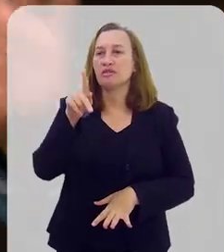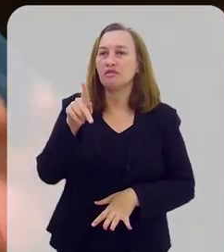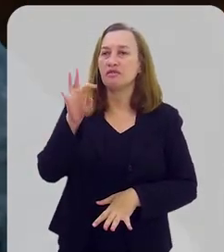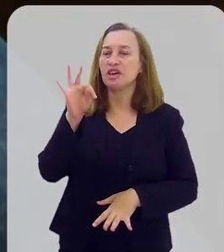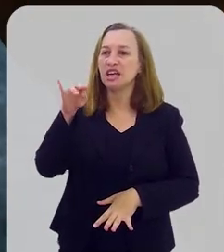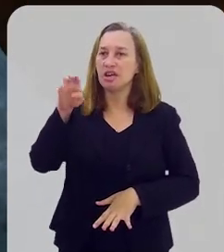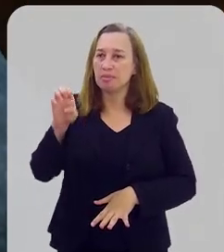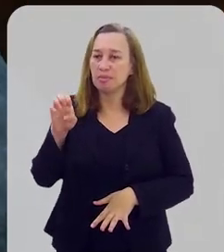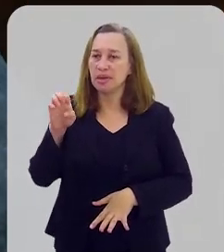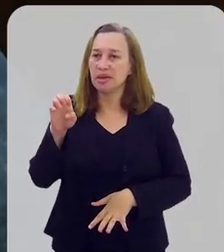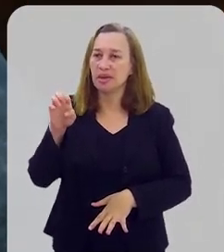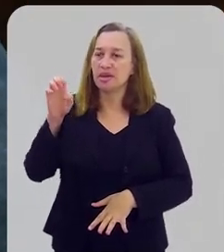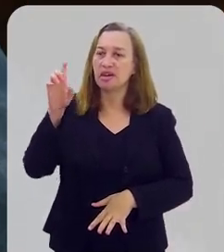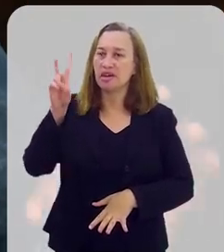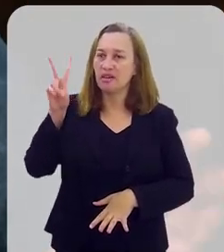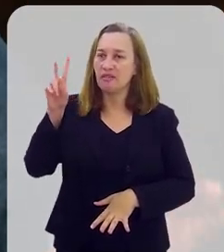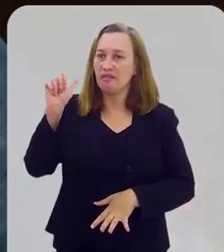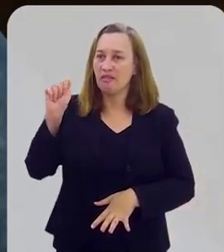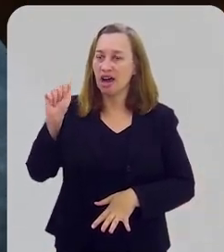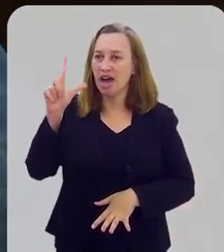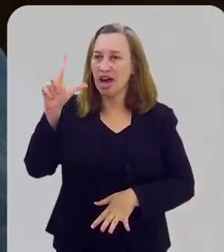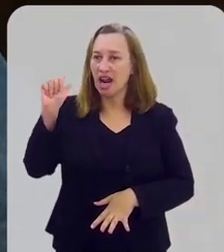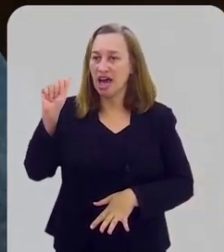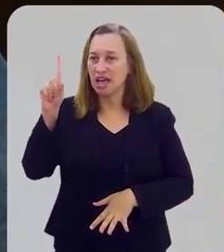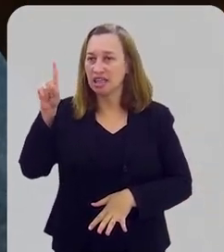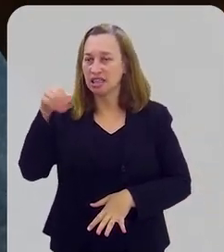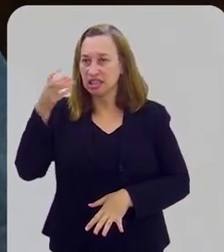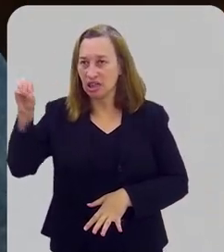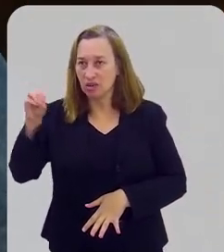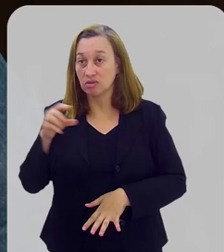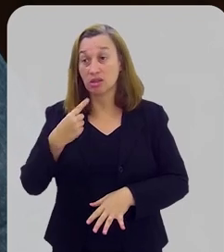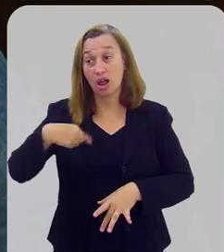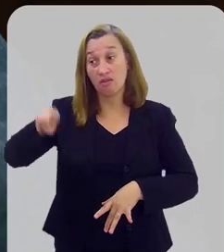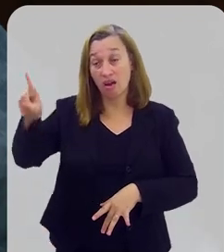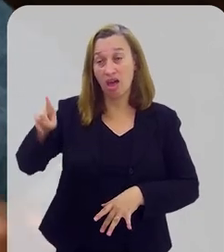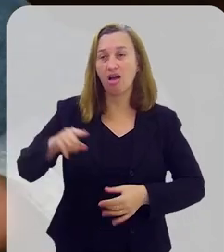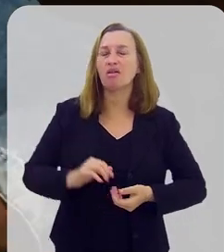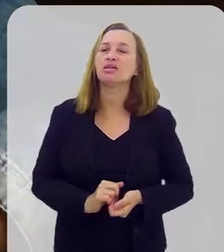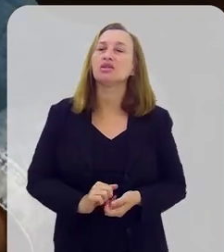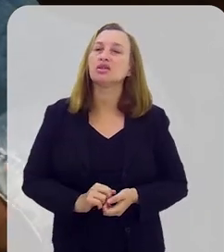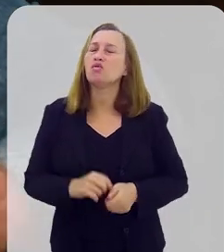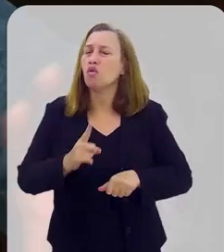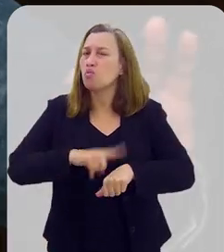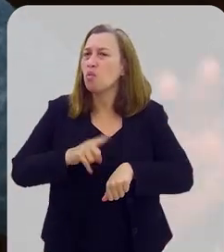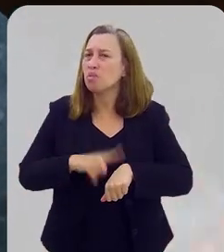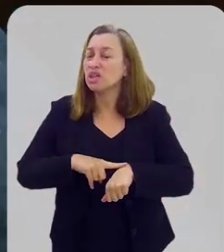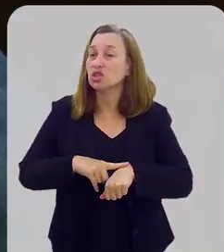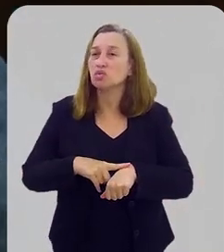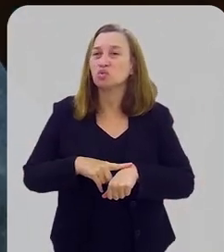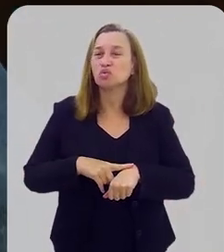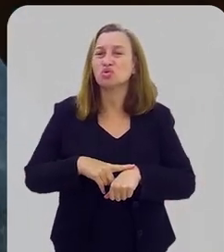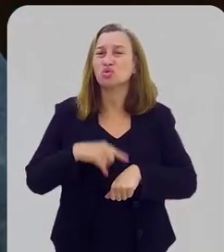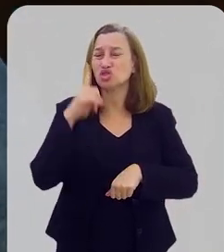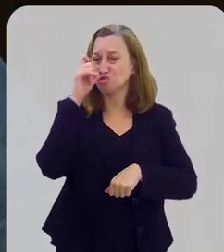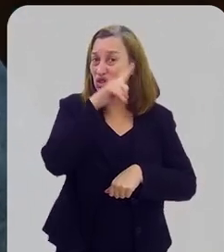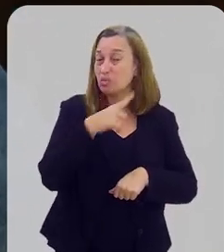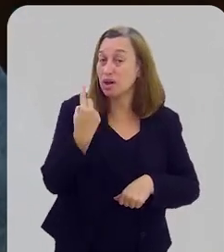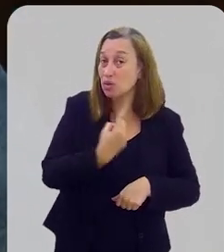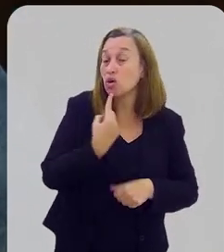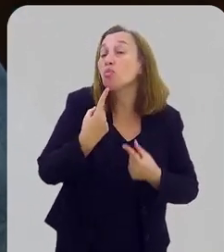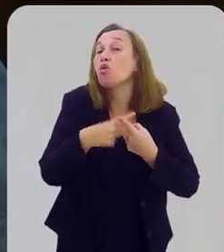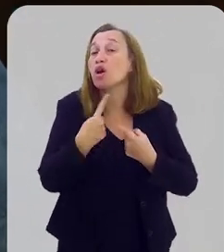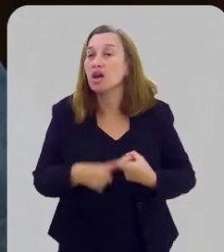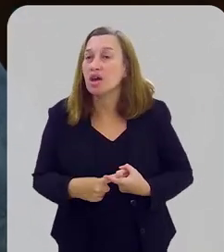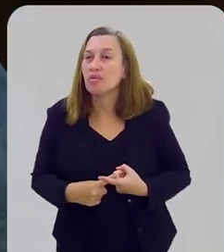Valadão e Mariana Valadão Sim eles estavam lá e cara foi um Foi um momento assim assustador pra